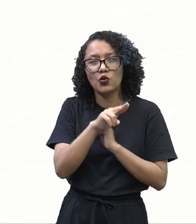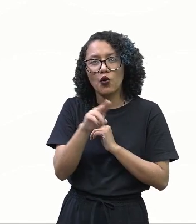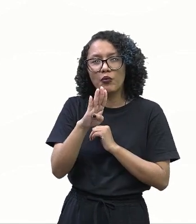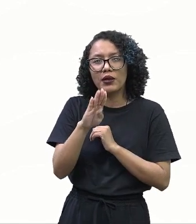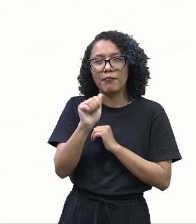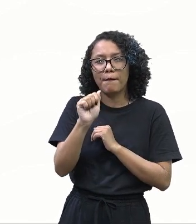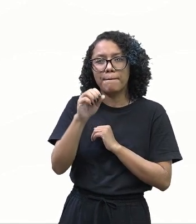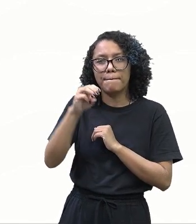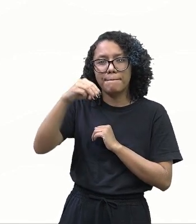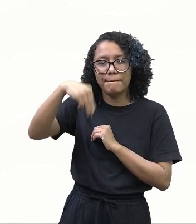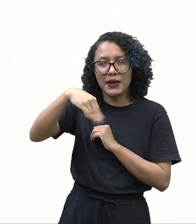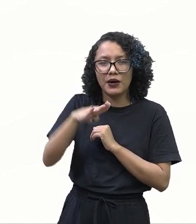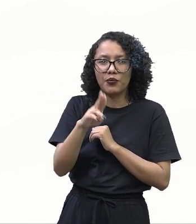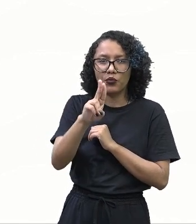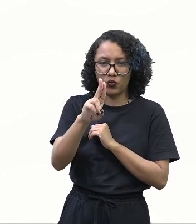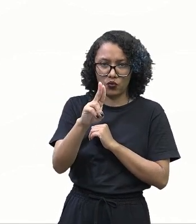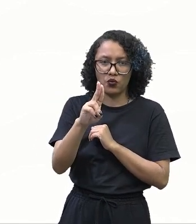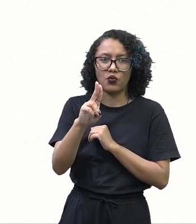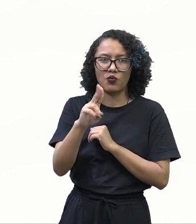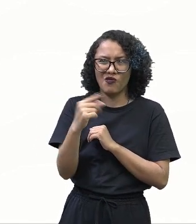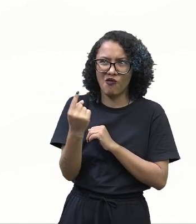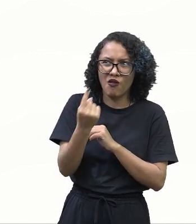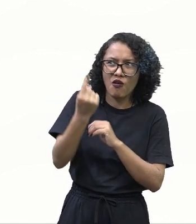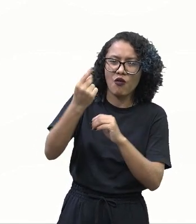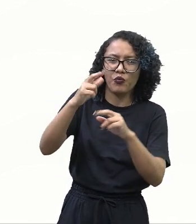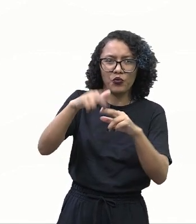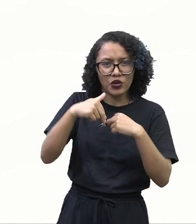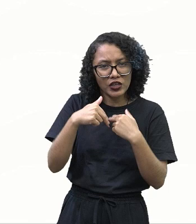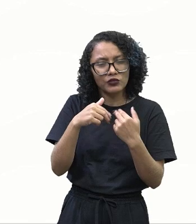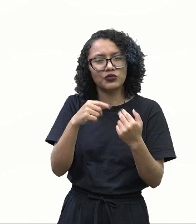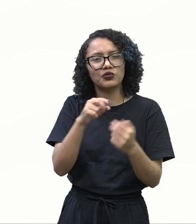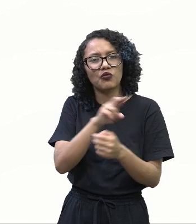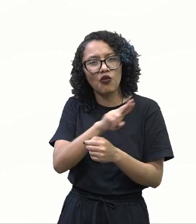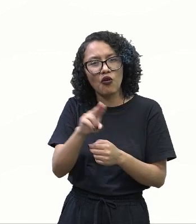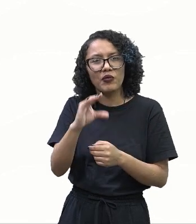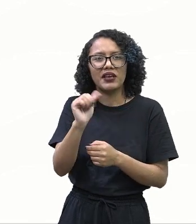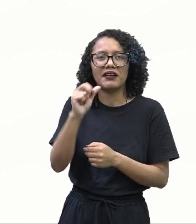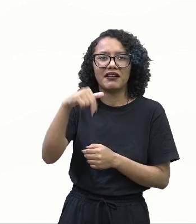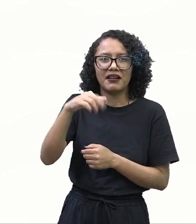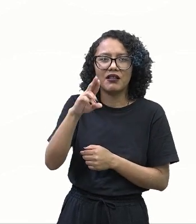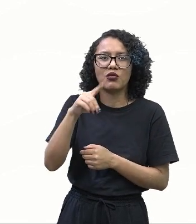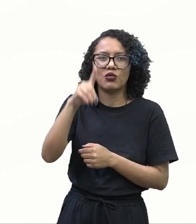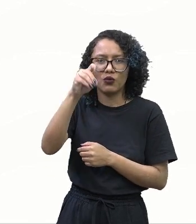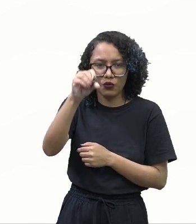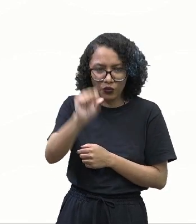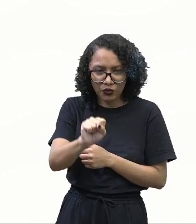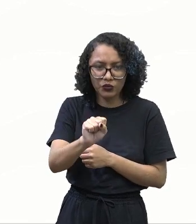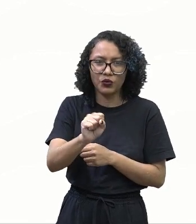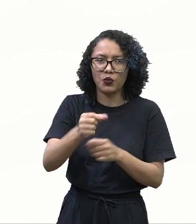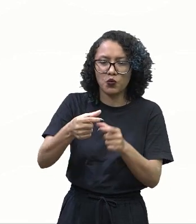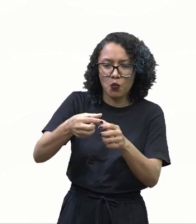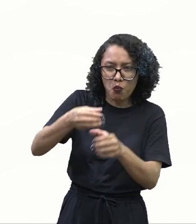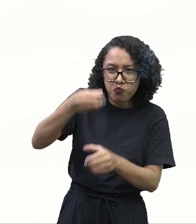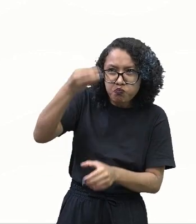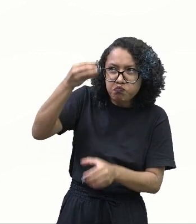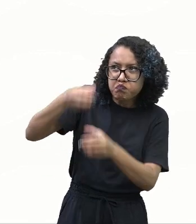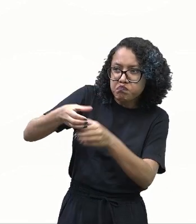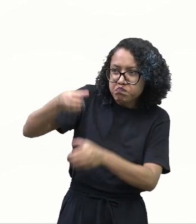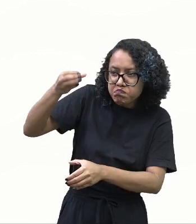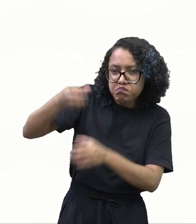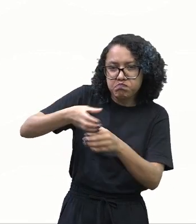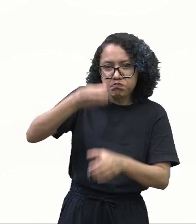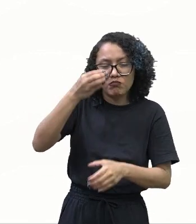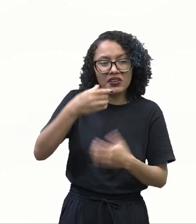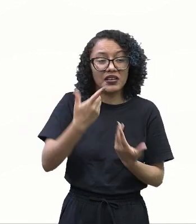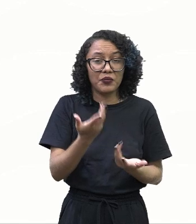de Canudos. O governo republicano vai olhar com maus olhos essa comunidade e eles